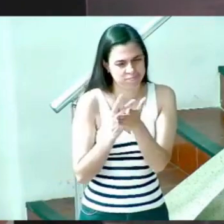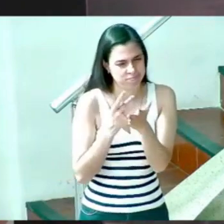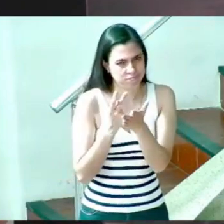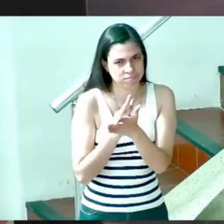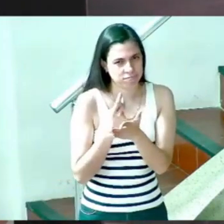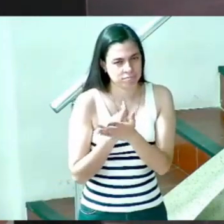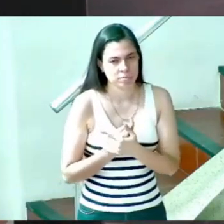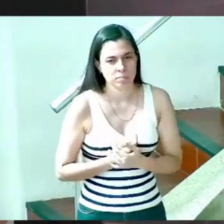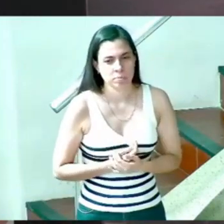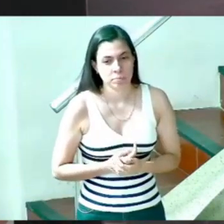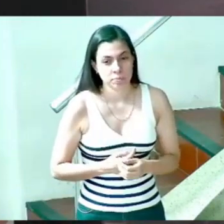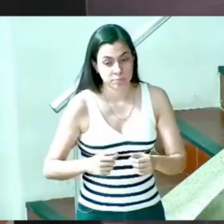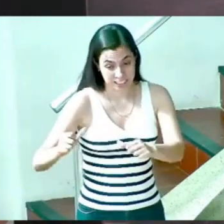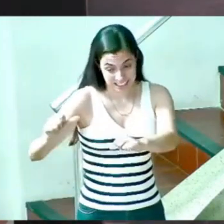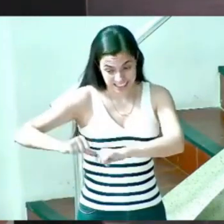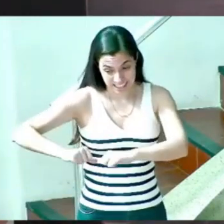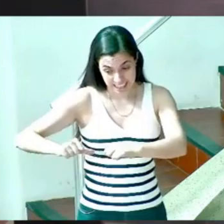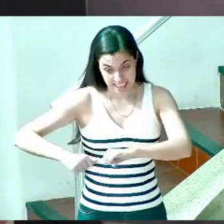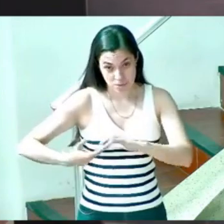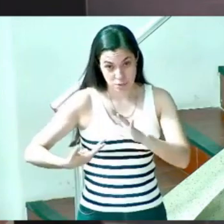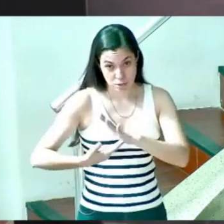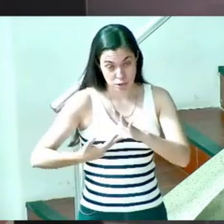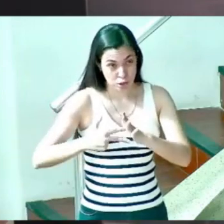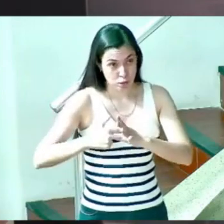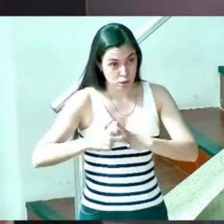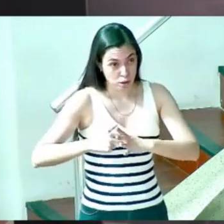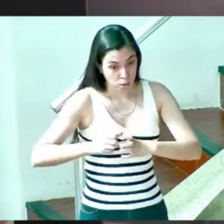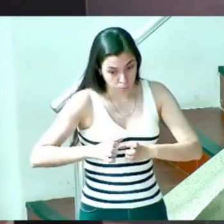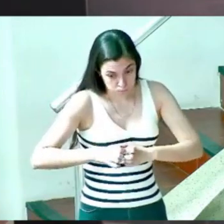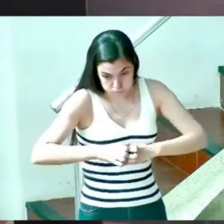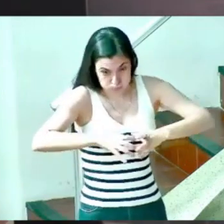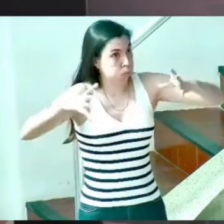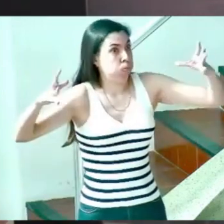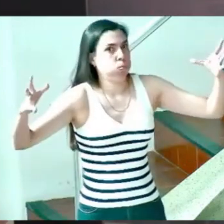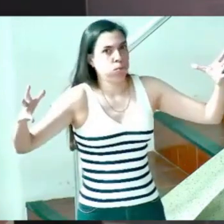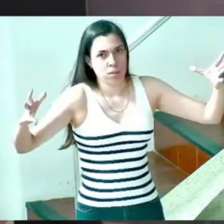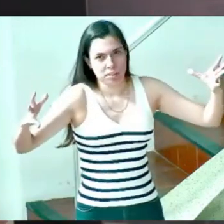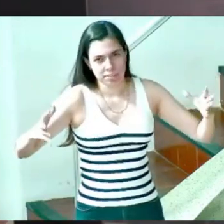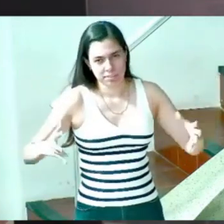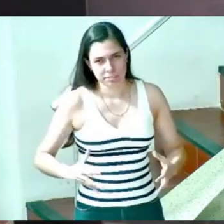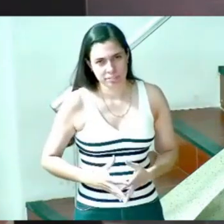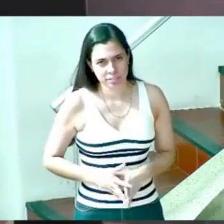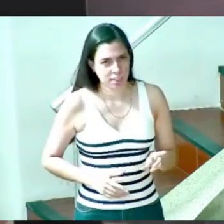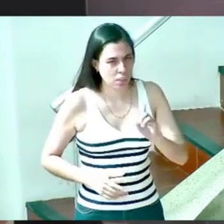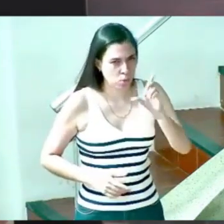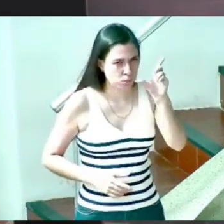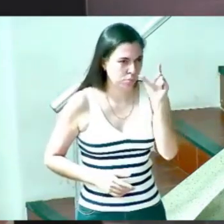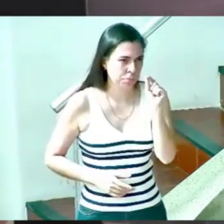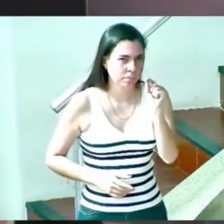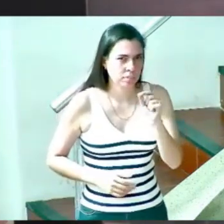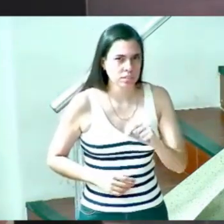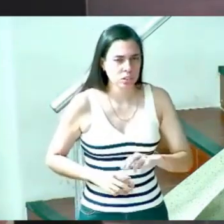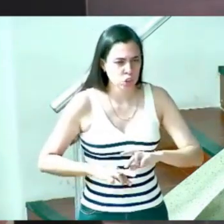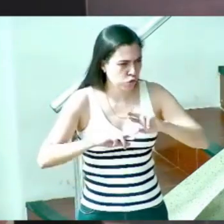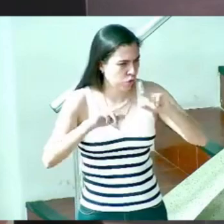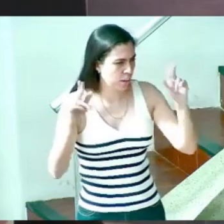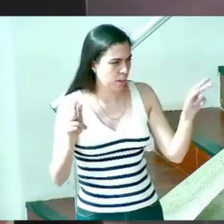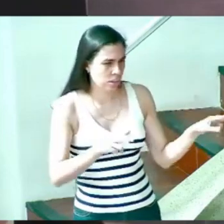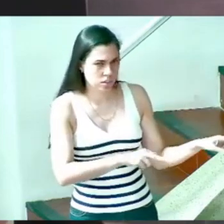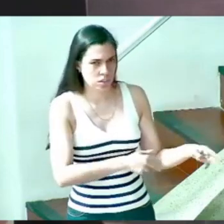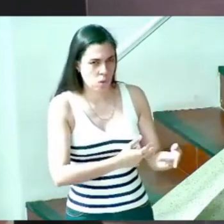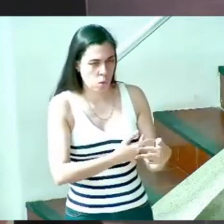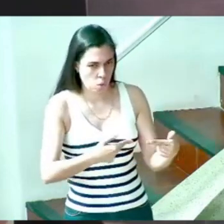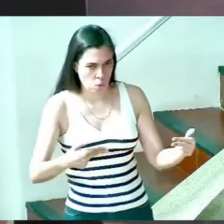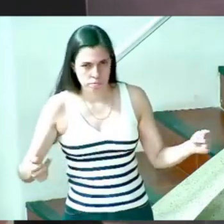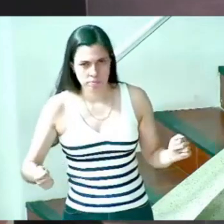não reduz o termo tentação a esses dois aspectos, mas ela vai muito além. E é importante, então, que nós